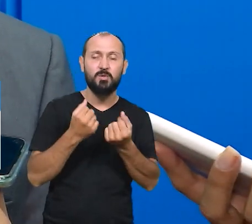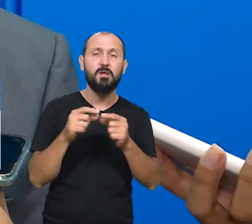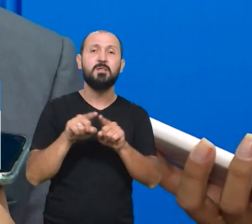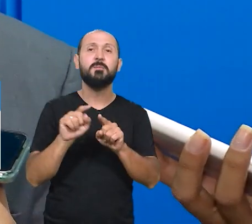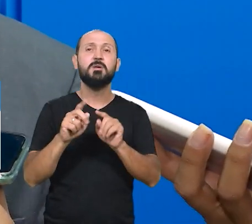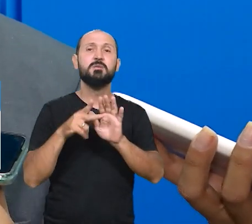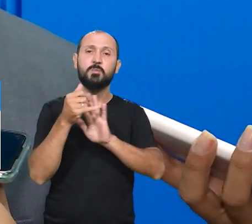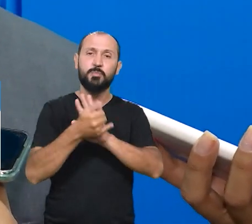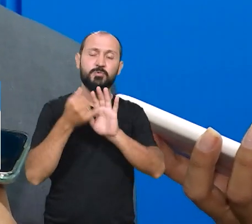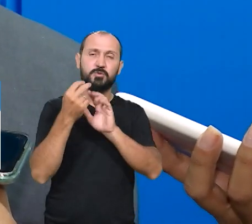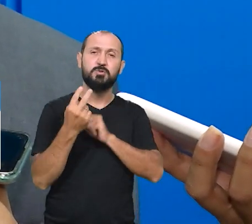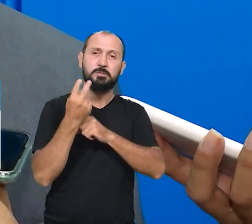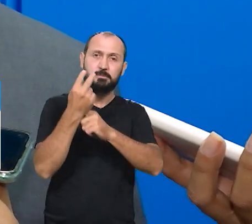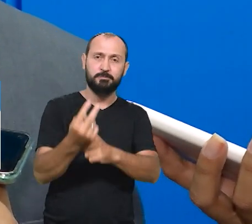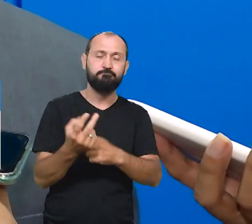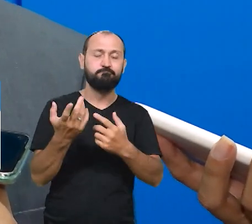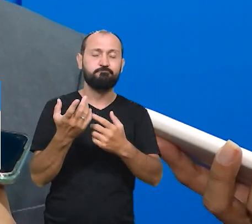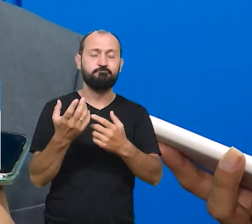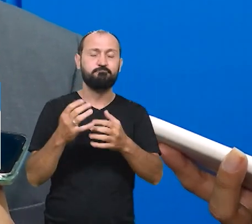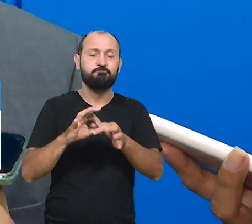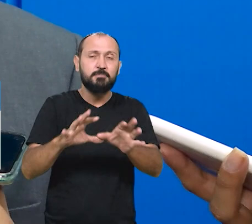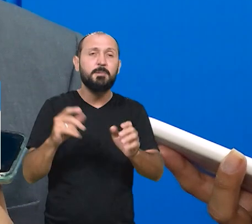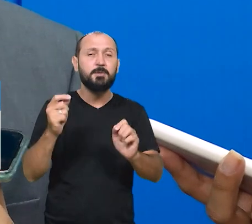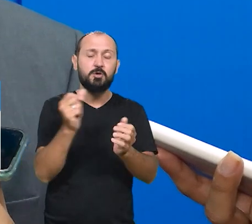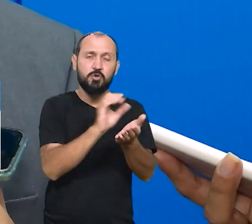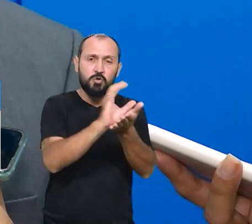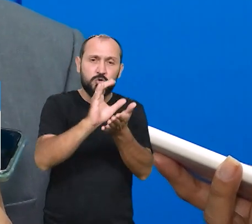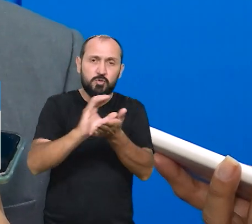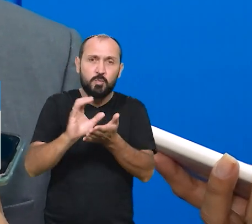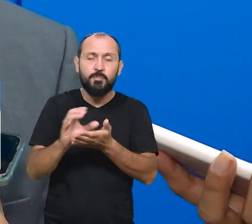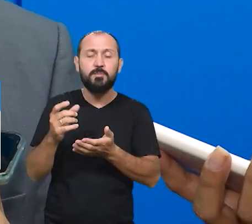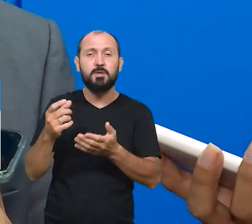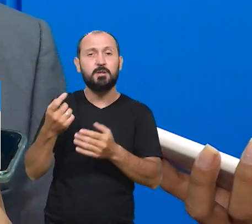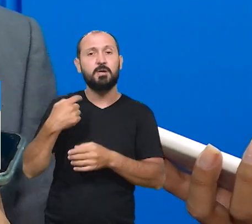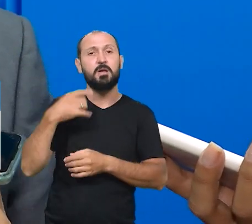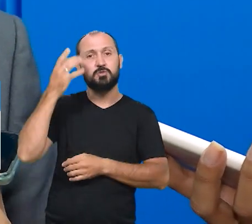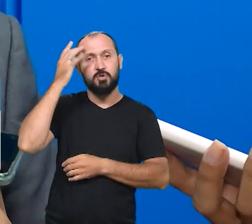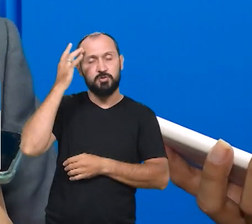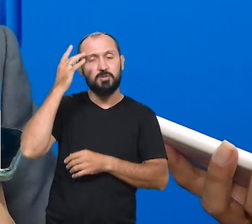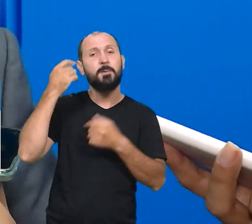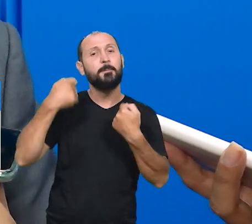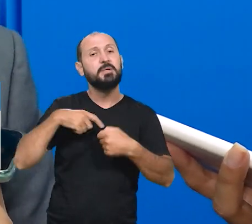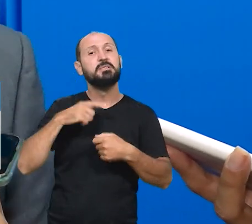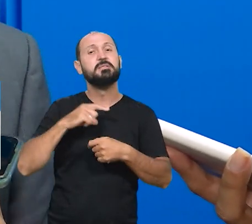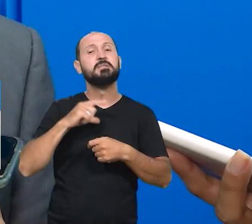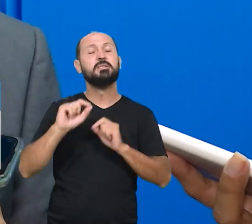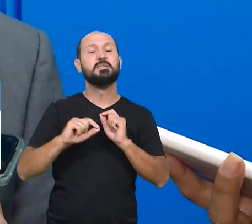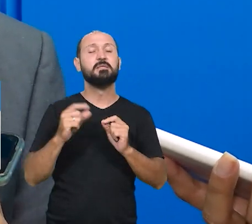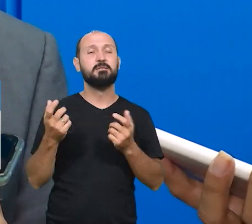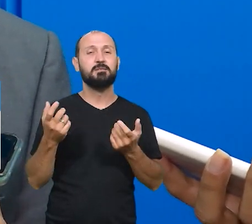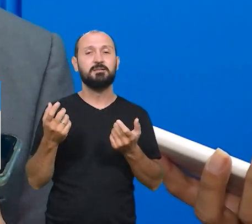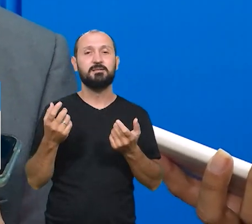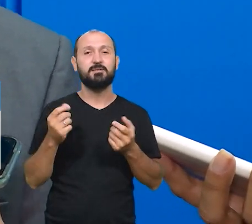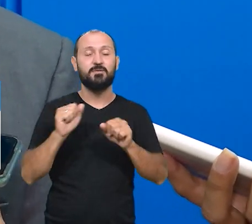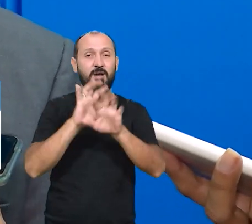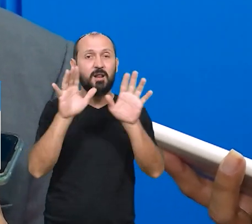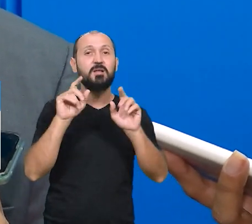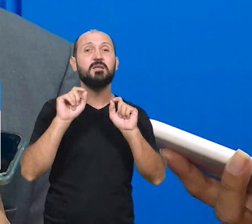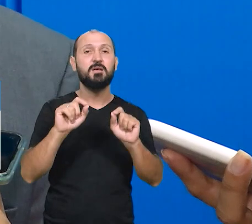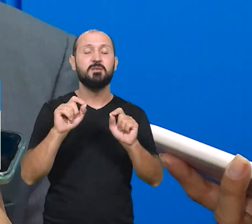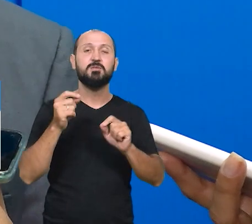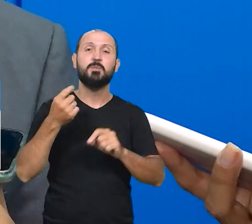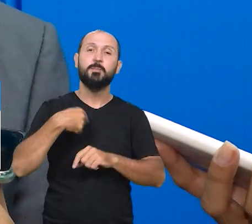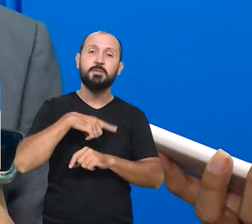tenha viabilidade econômica também esse projeto de concessão. Se precisar investimento, que é o que nós achamos ao final que